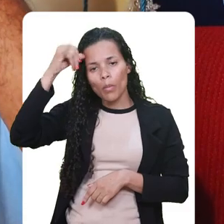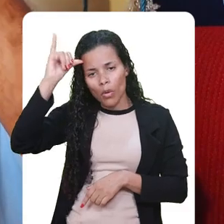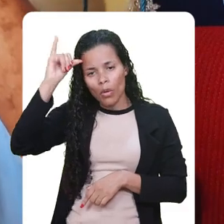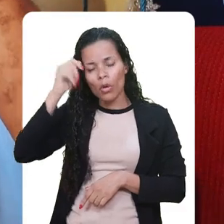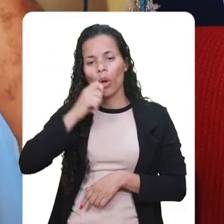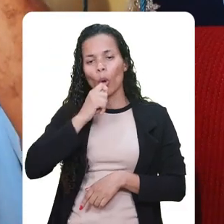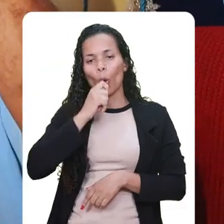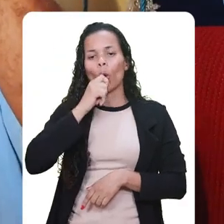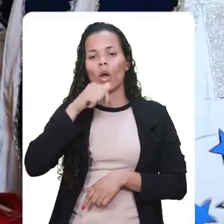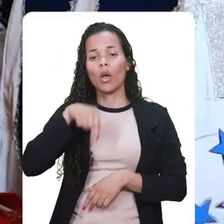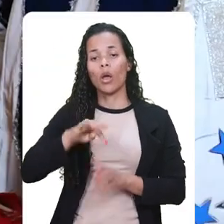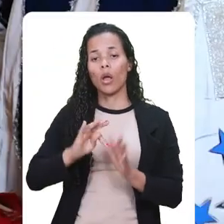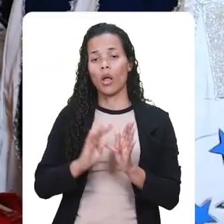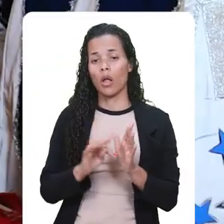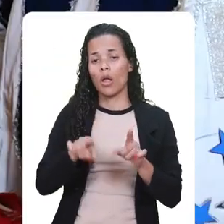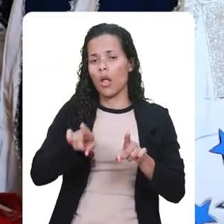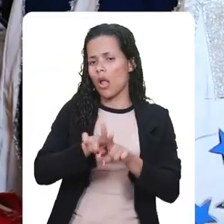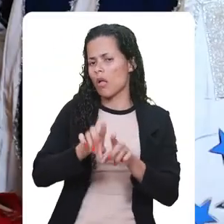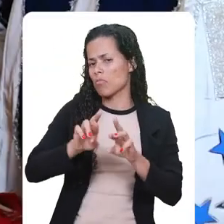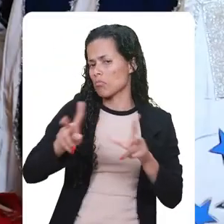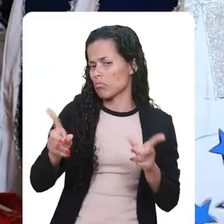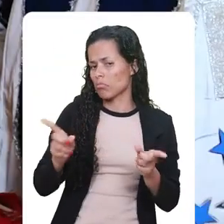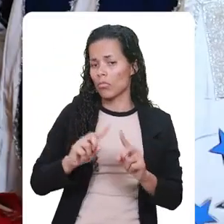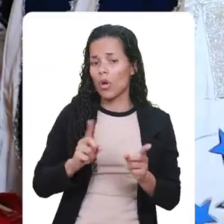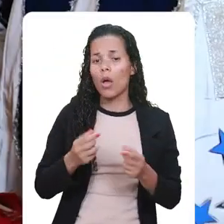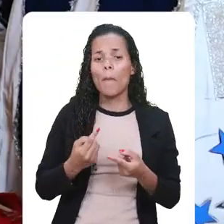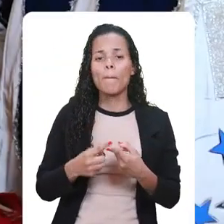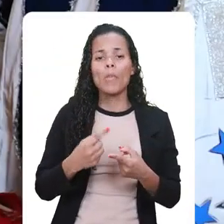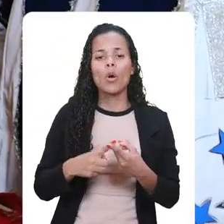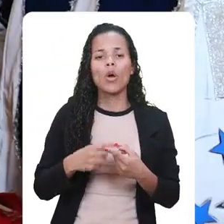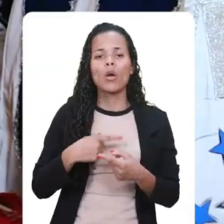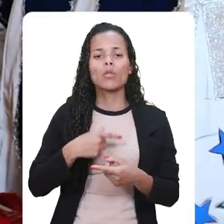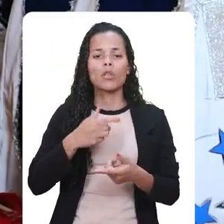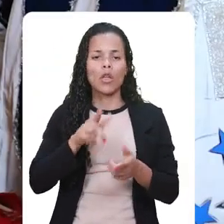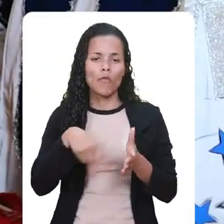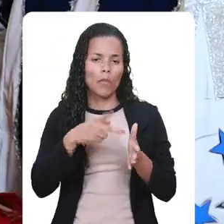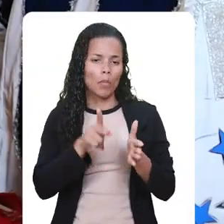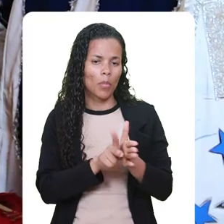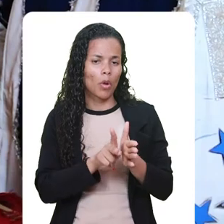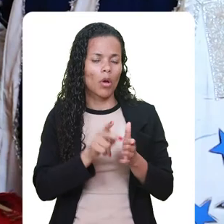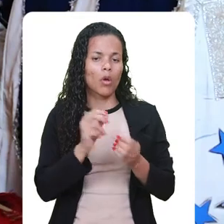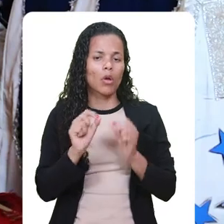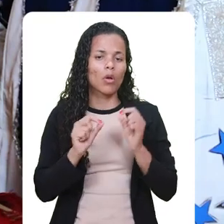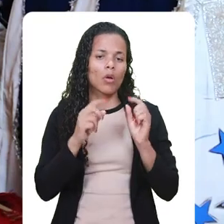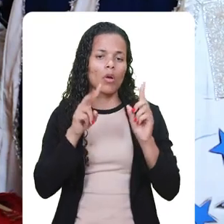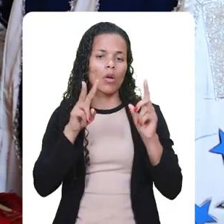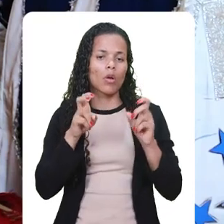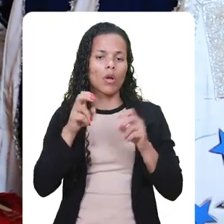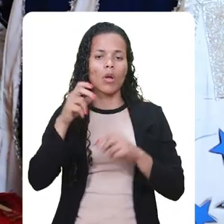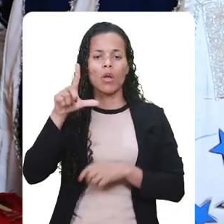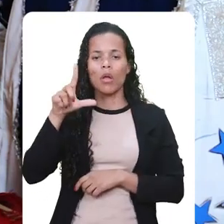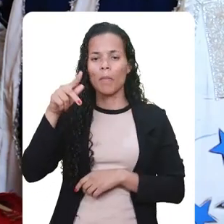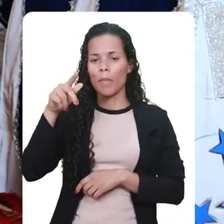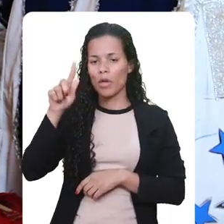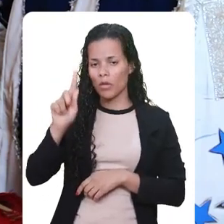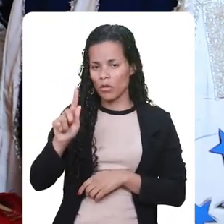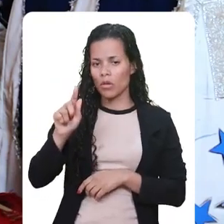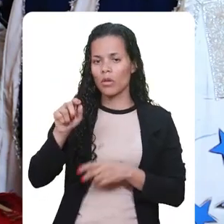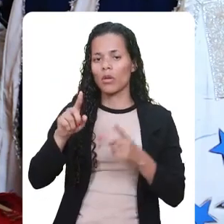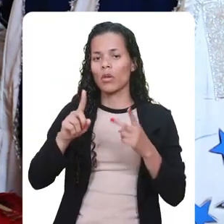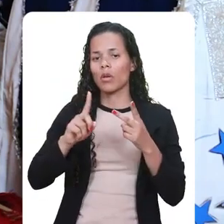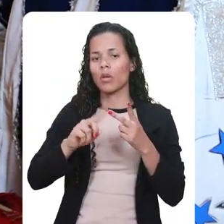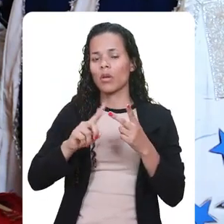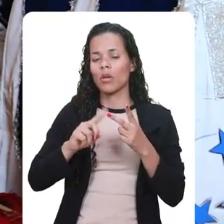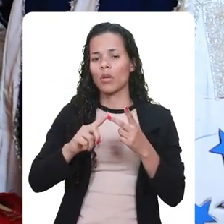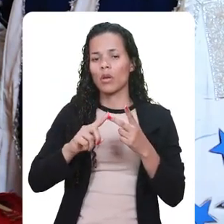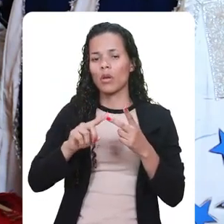boi de buzina aqui do município de Timbaúba não é diferente, porque também teve alguns programas, tipo LPG, a Lei